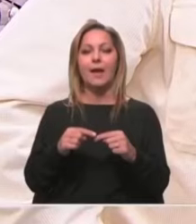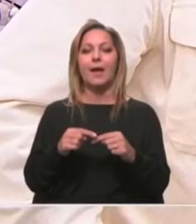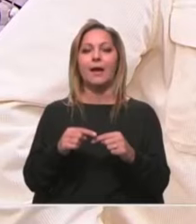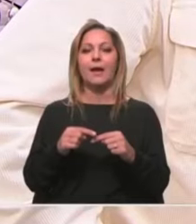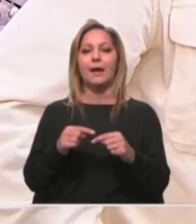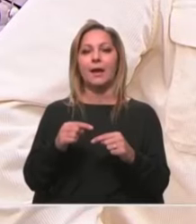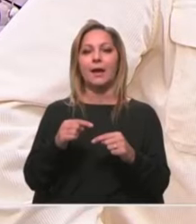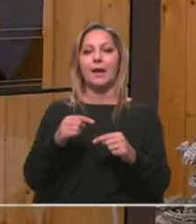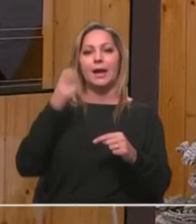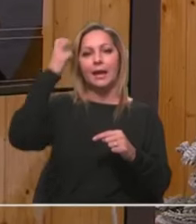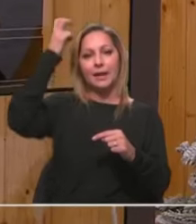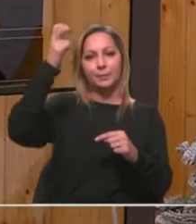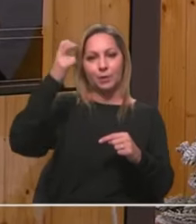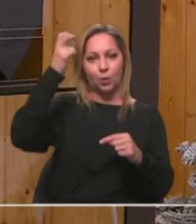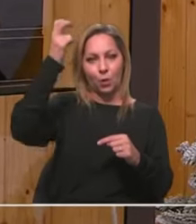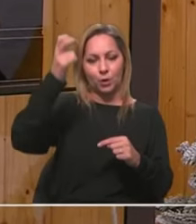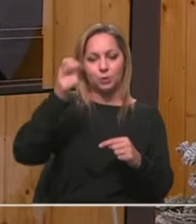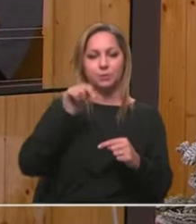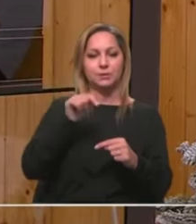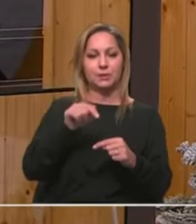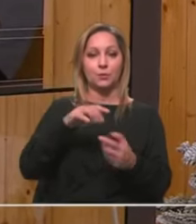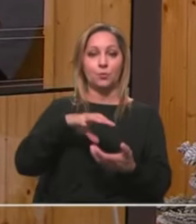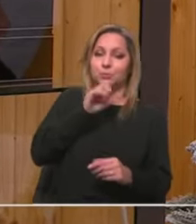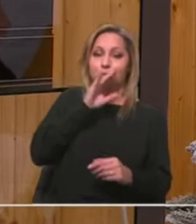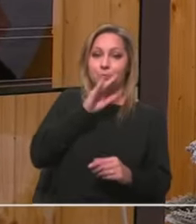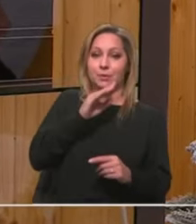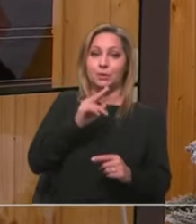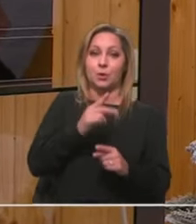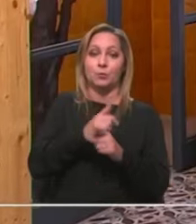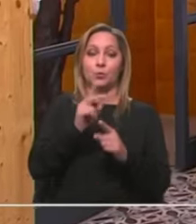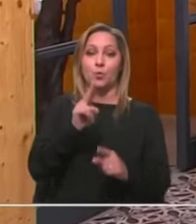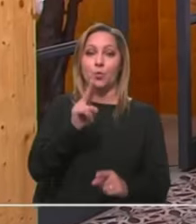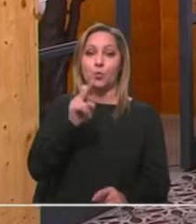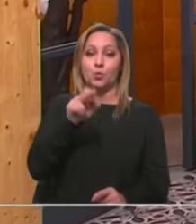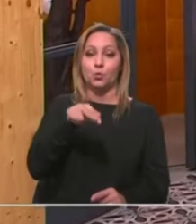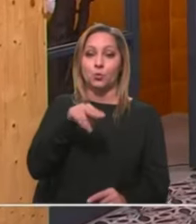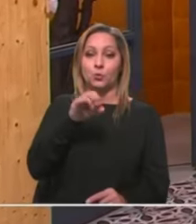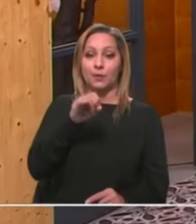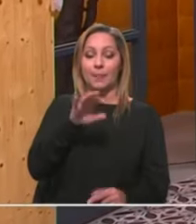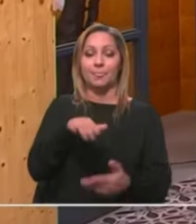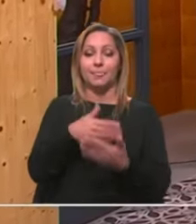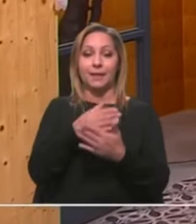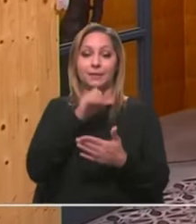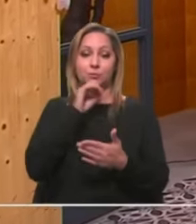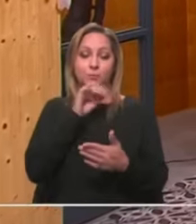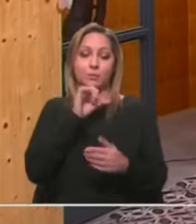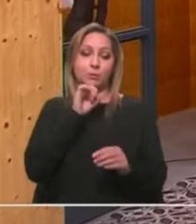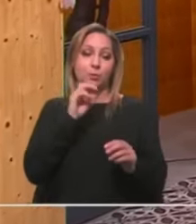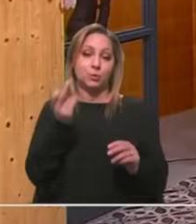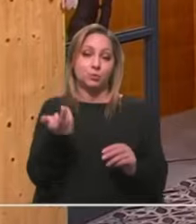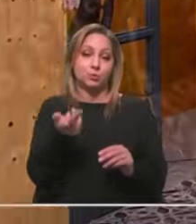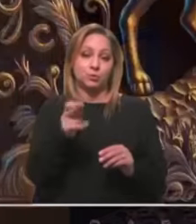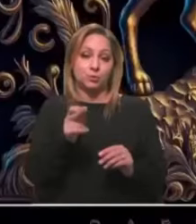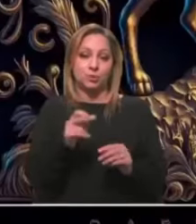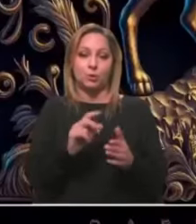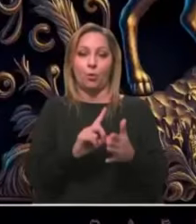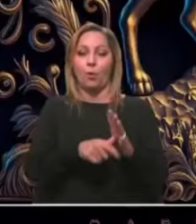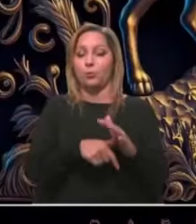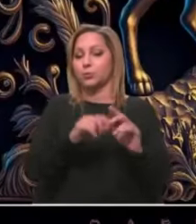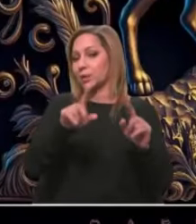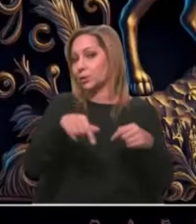trabalho. Capricórnio tem aqui o planeta das mudanças na casa 5, por isso poderá ocorrer aqui uma gravidez imprevisível, um projeto